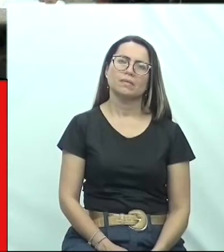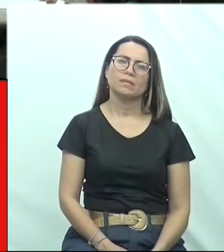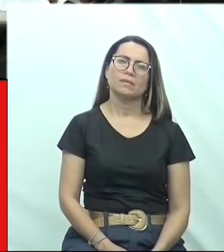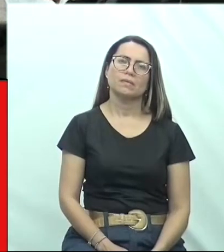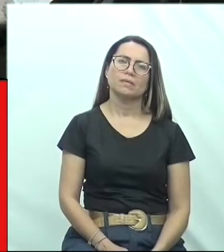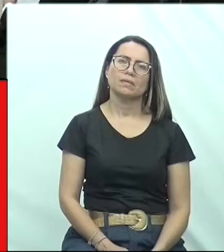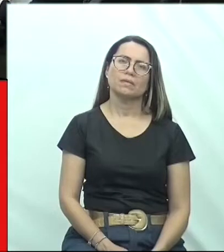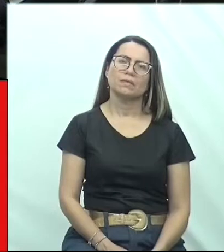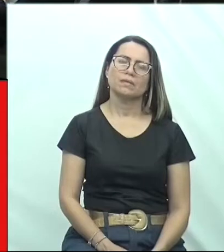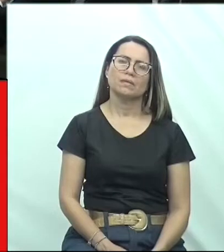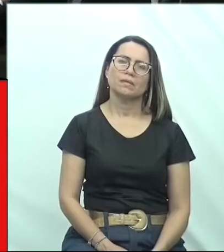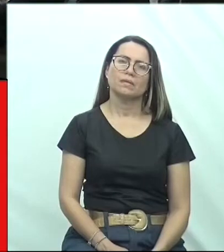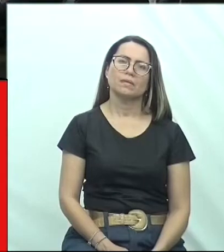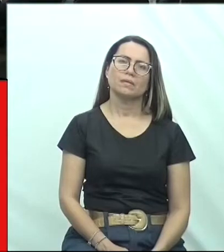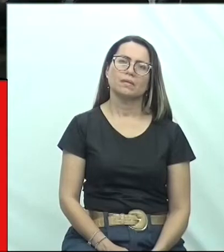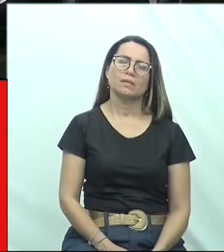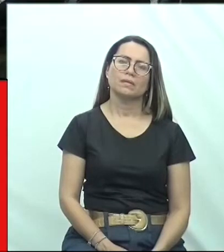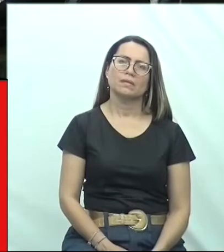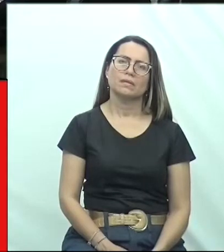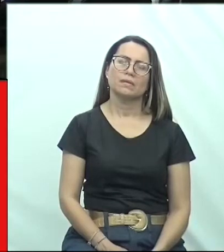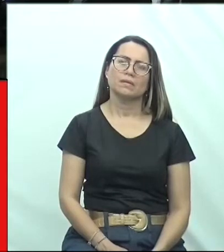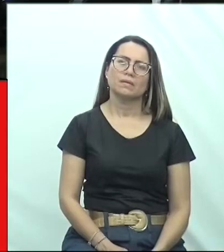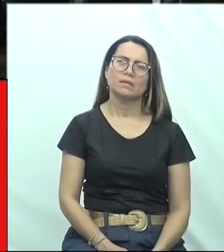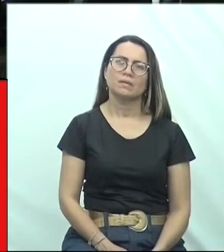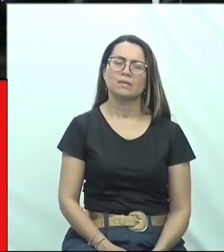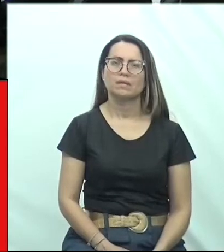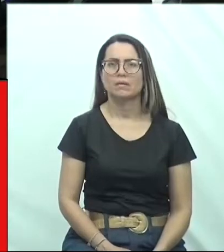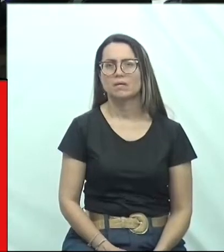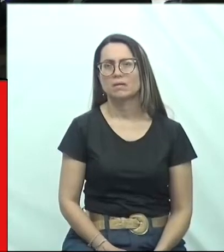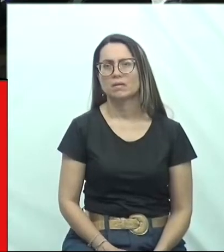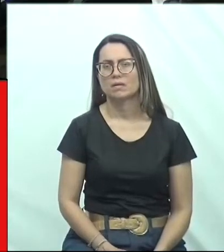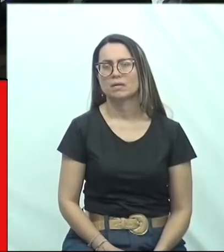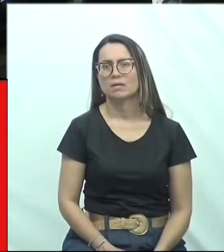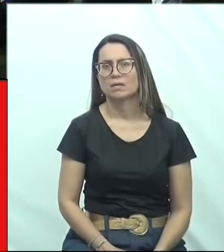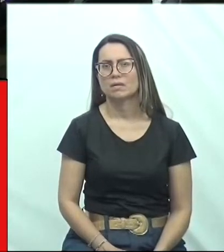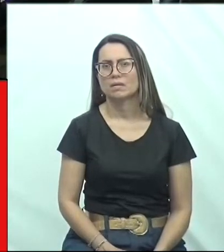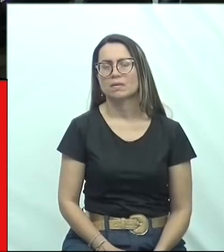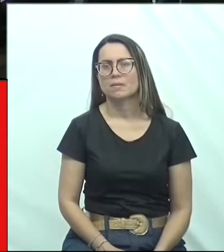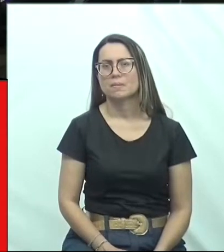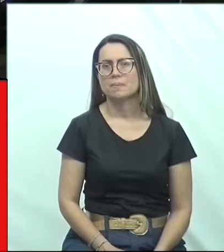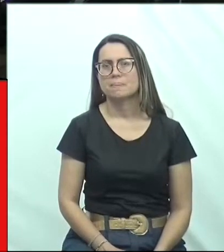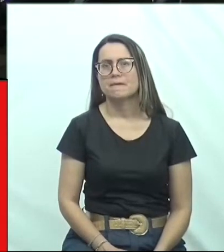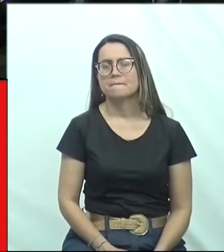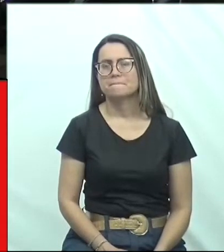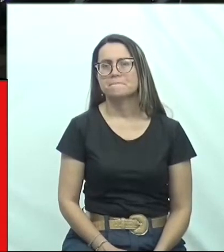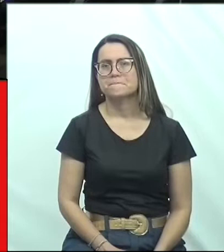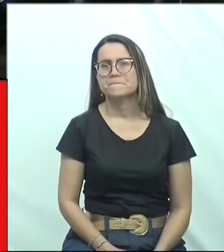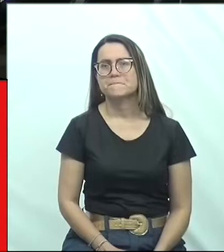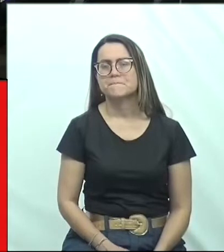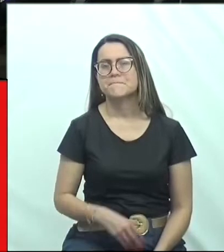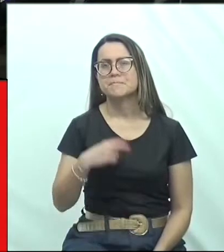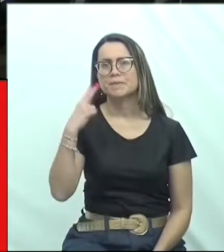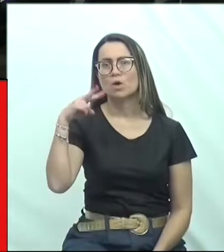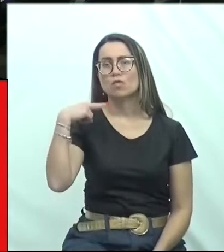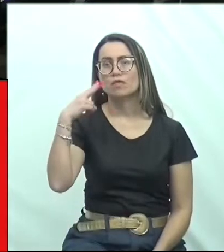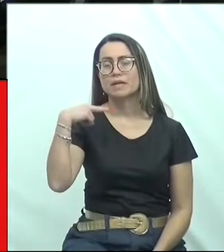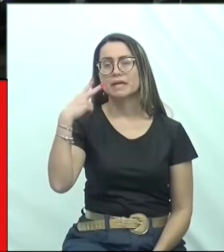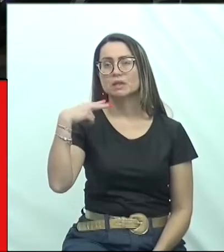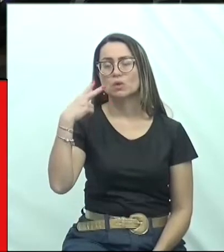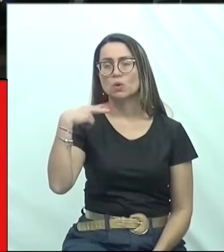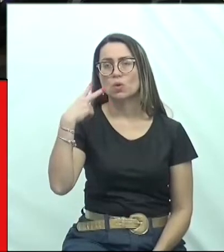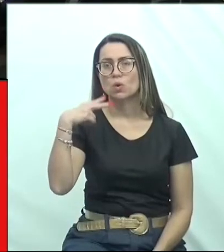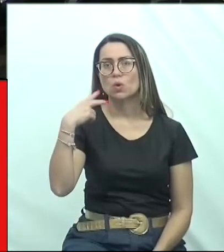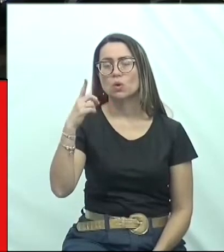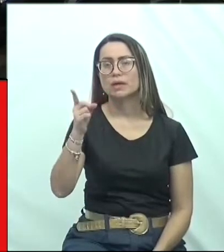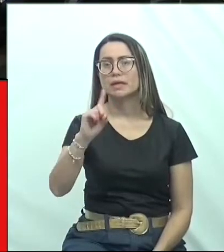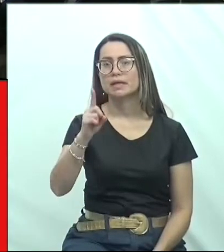Questão de ordem não pode neste momento. Você já usou? Você já usou. Não, vereador que não... Não, vereador